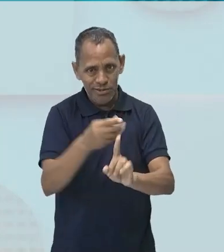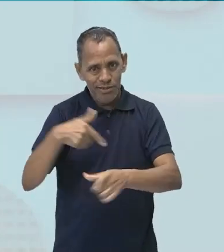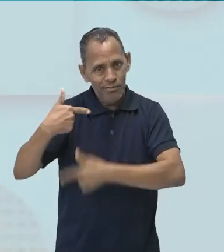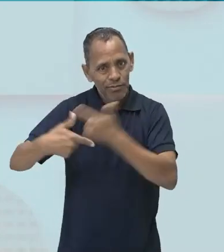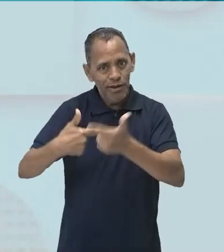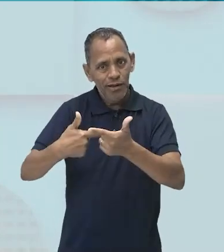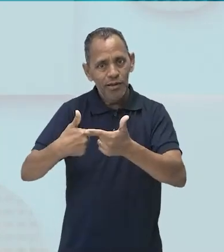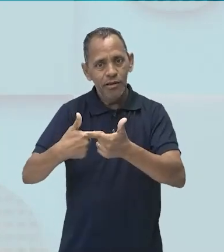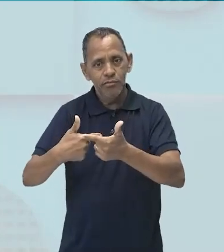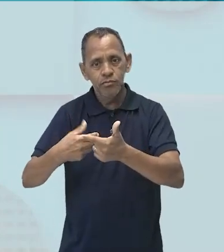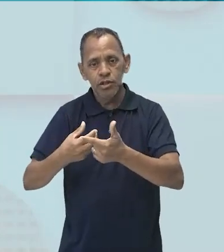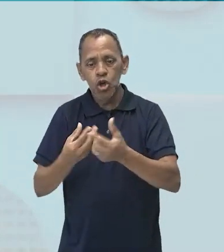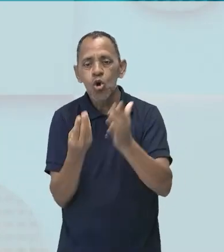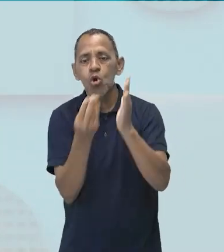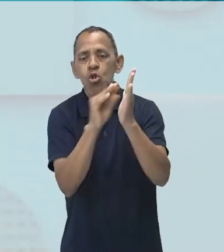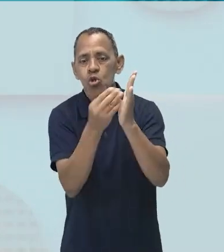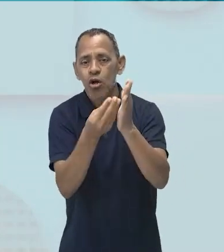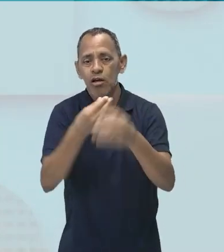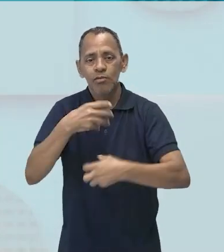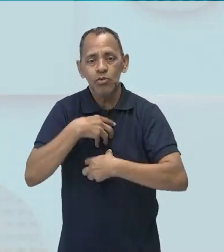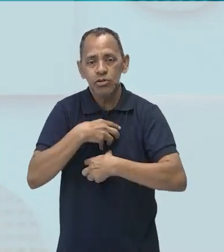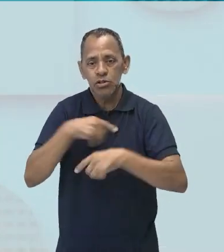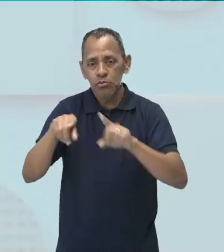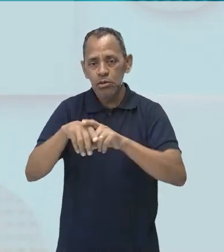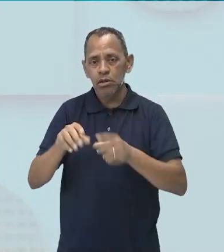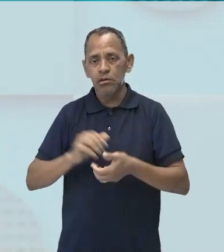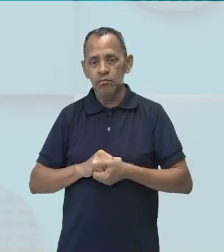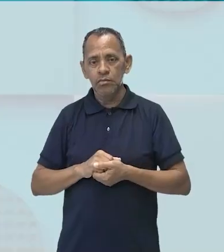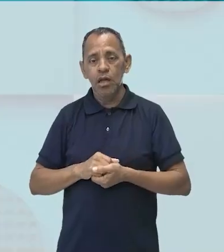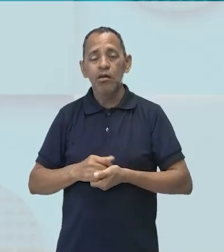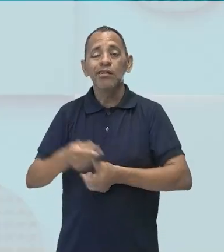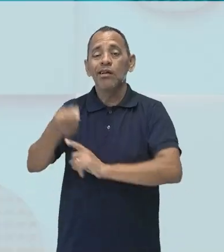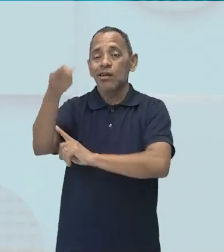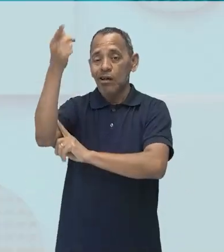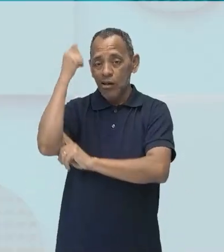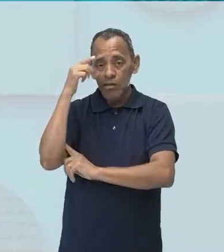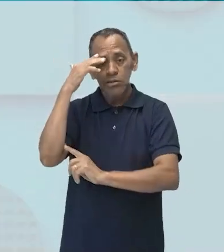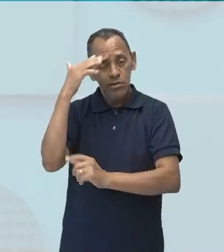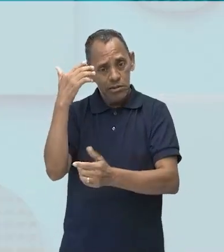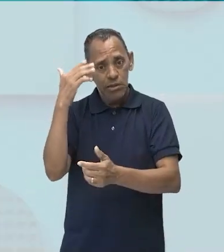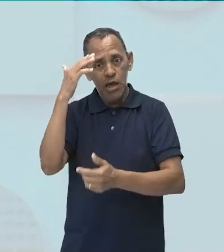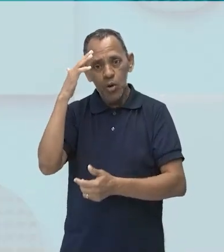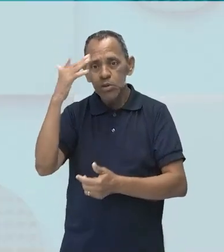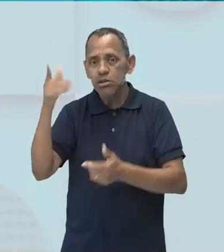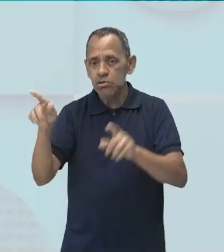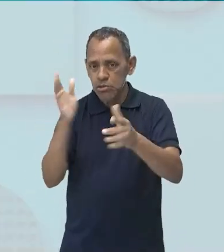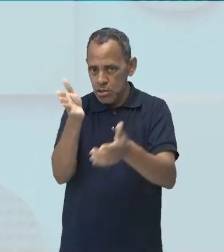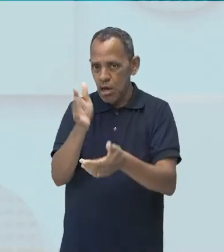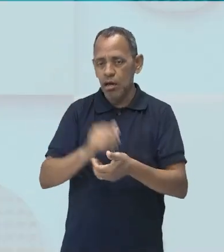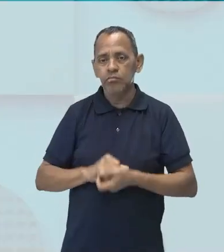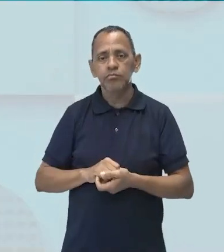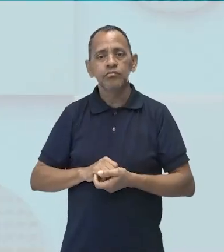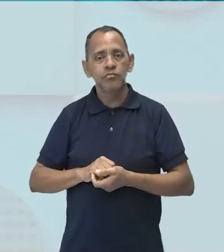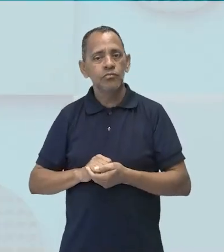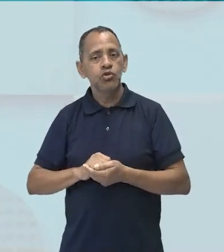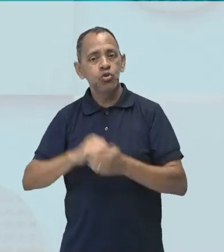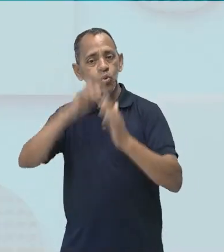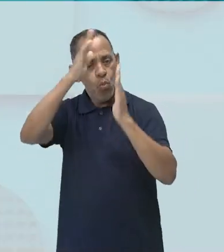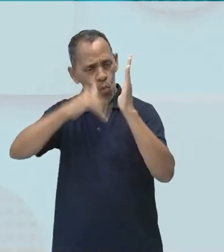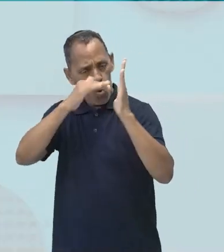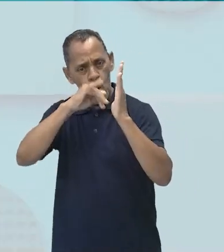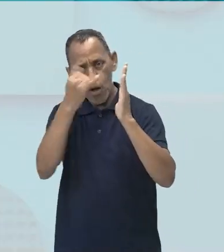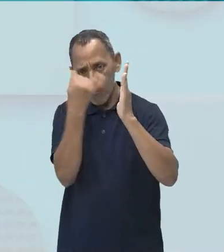coloca a emoção. Aconteceu lá no impressionismo, no expressionismo, que foi trabalhado as emoções,